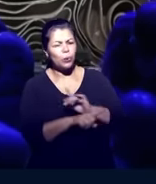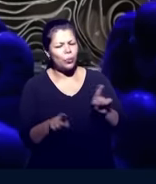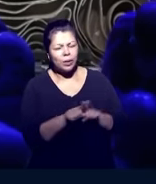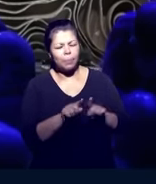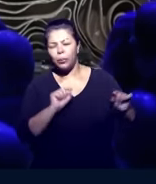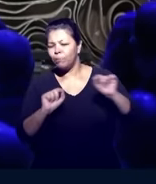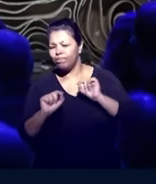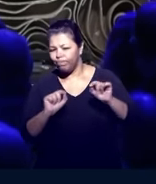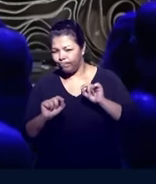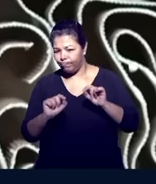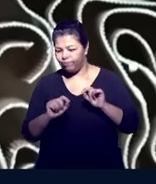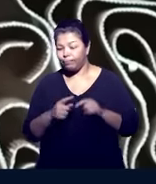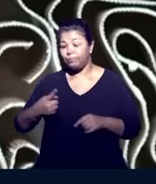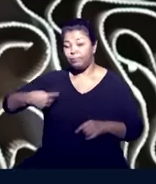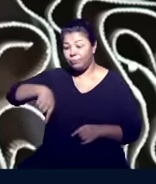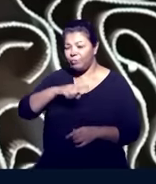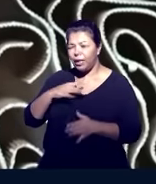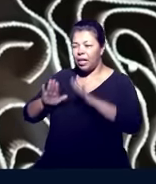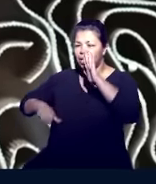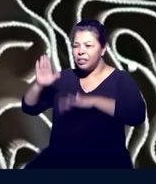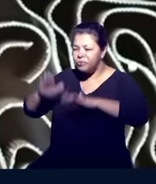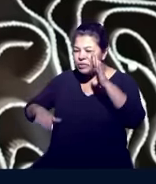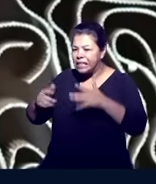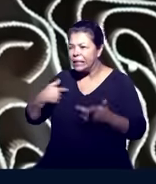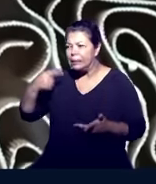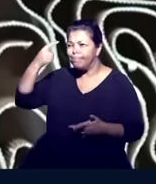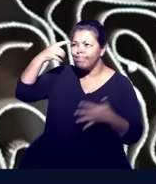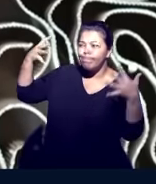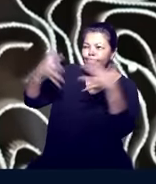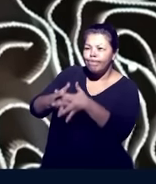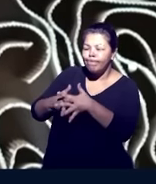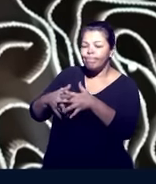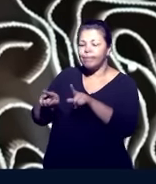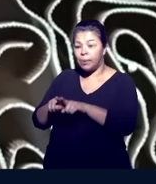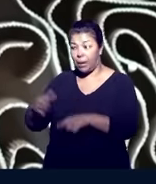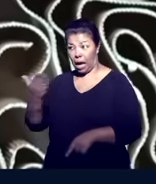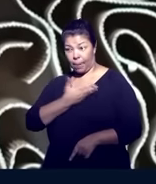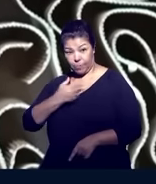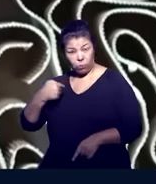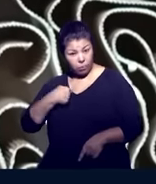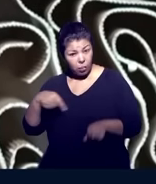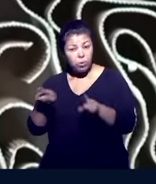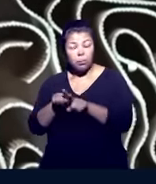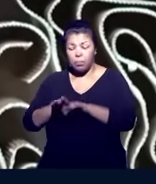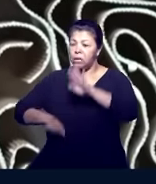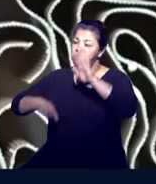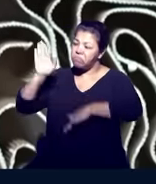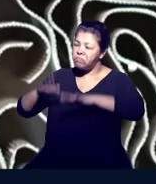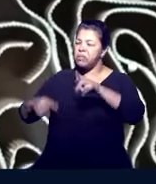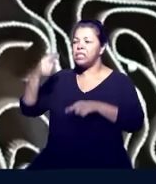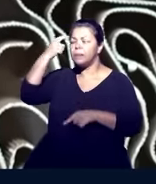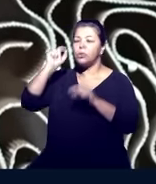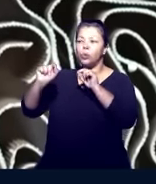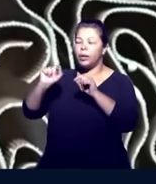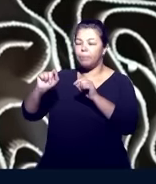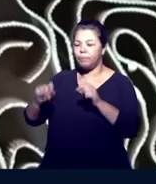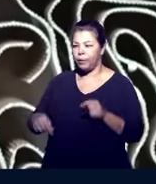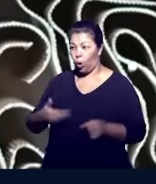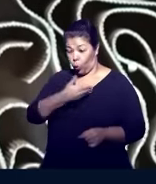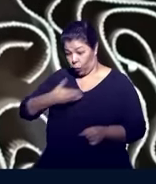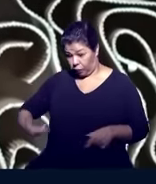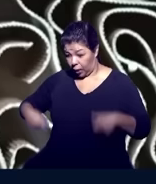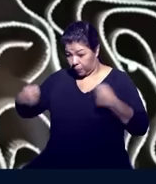aparece de uma forma equivocada muita gente colegas meus inclusive falam o seguinte Olha o governo tem que escolher se ele vai